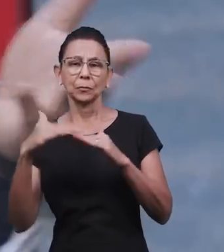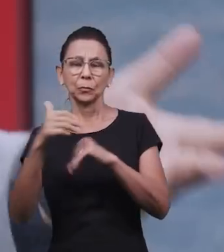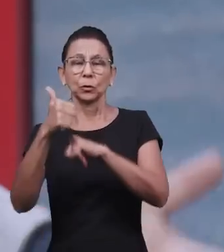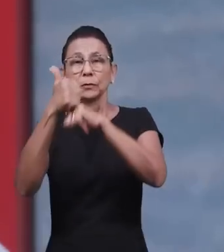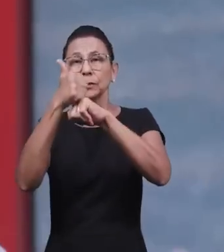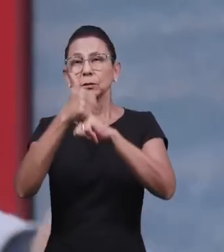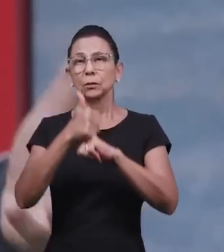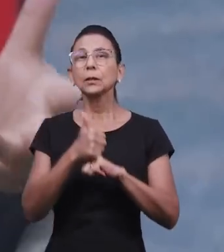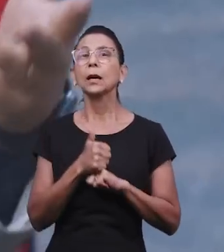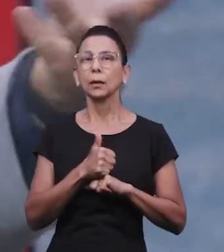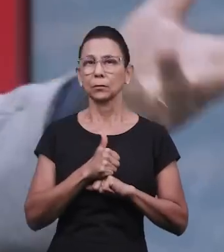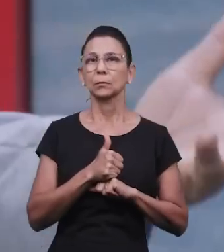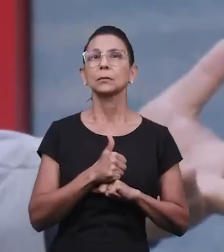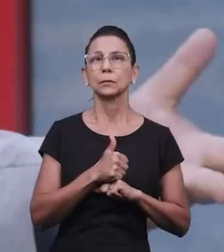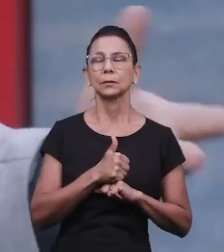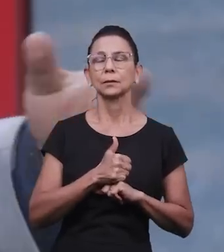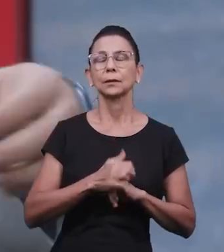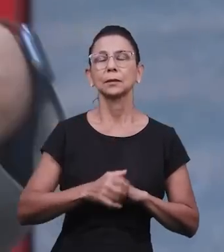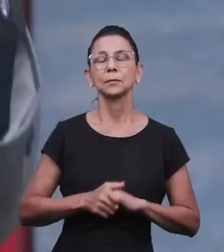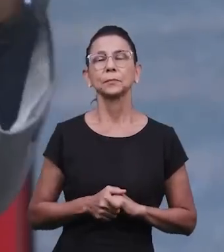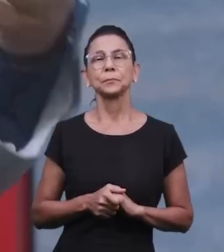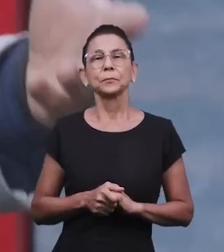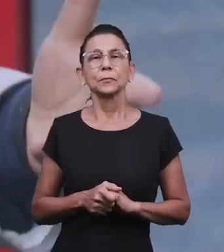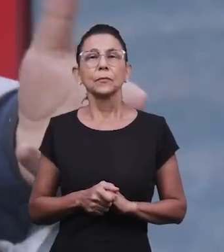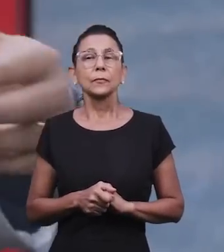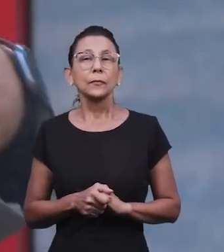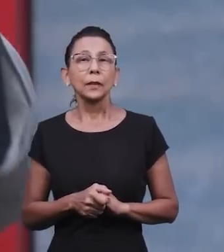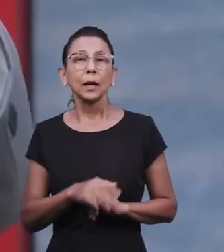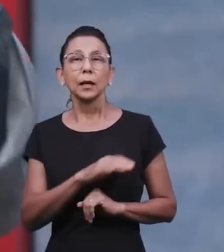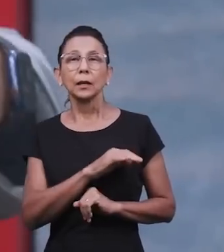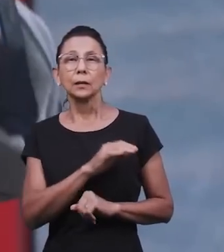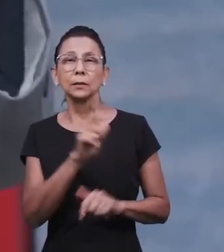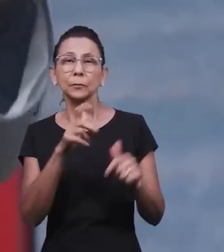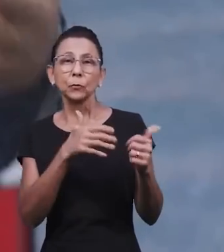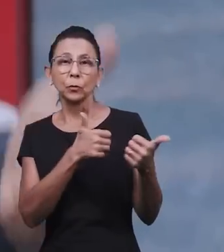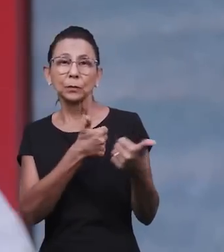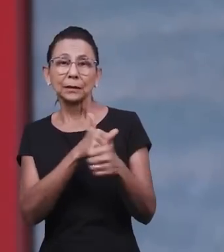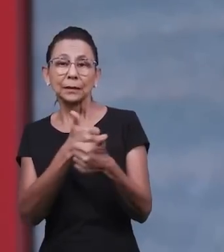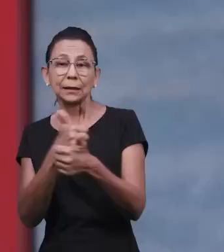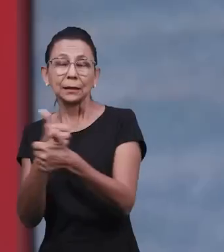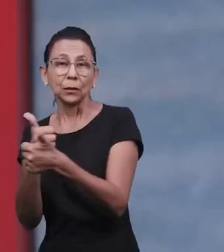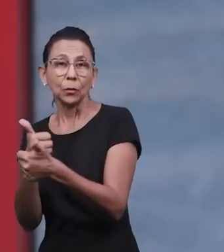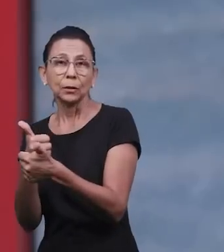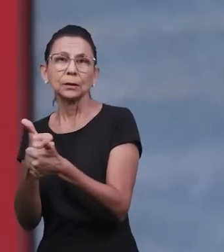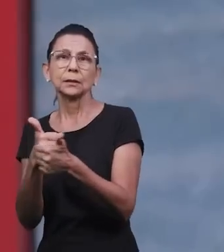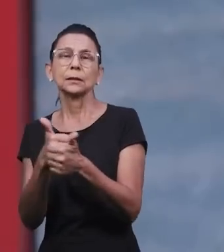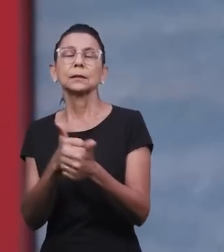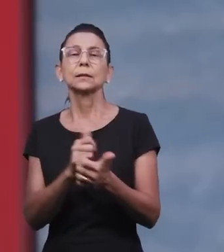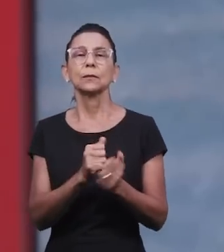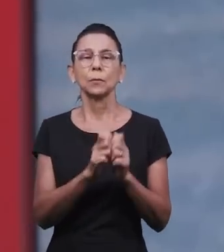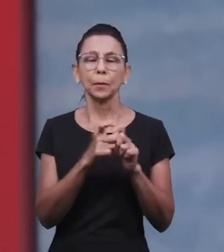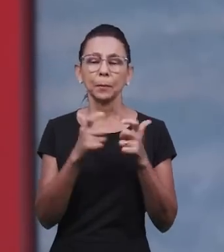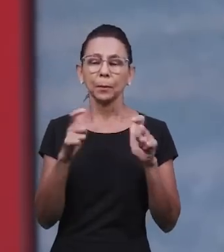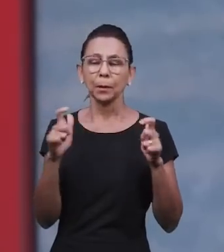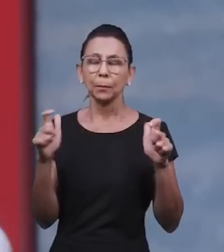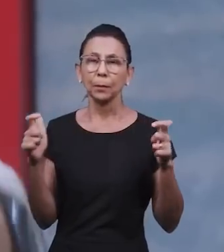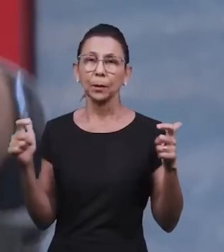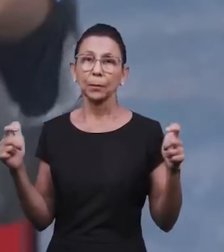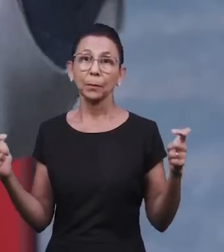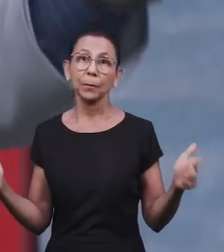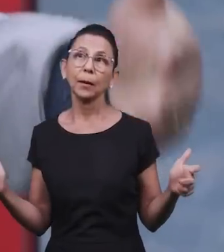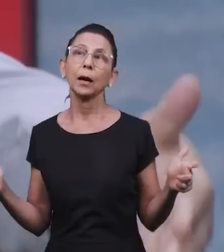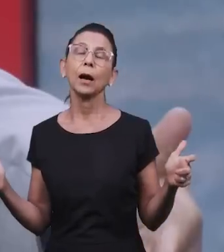enquanto comunicadores falamos, uma audiência, os seguidores dele, ele foi construindo essa rede de seguidores, e logo ao se formar, quando